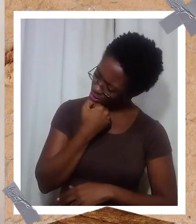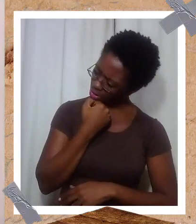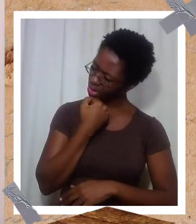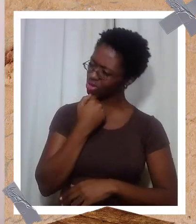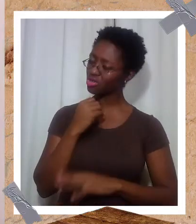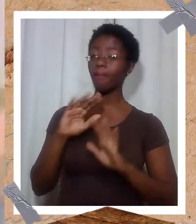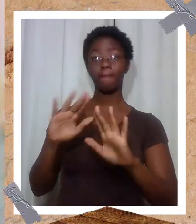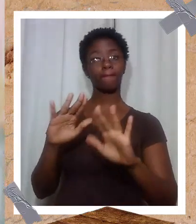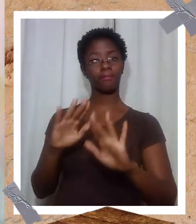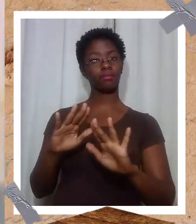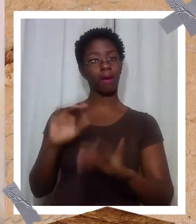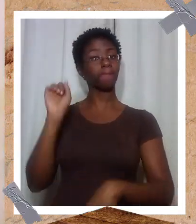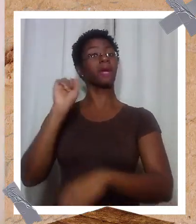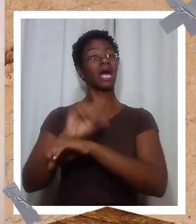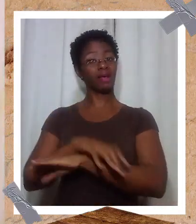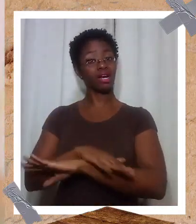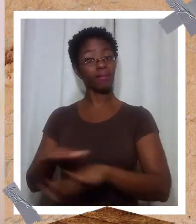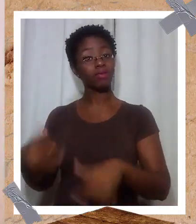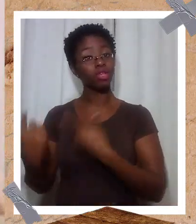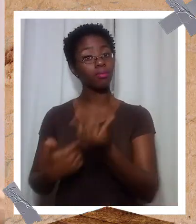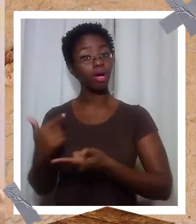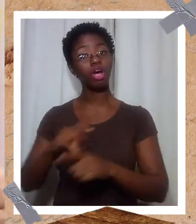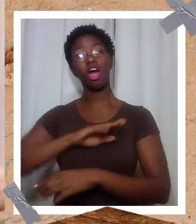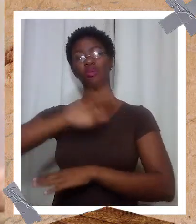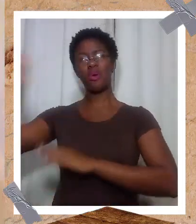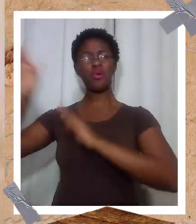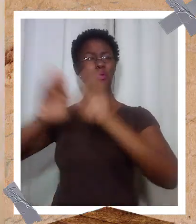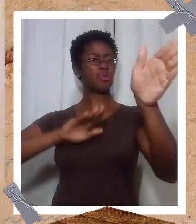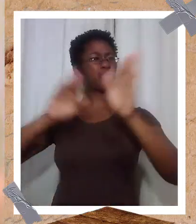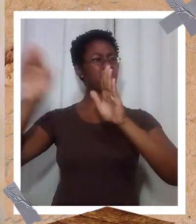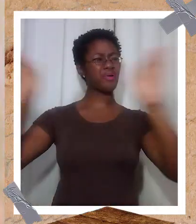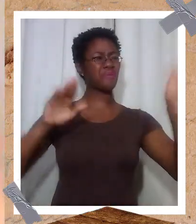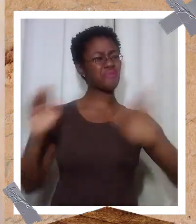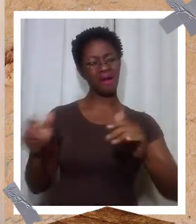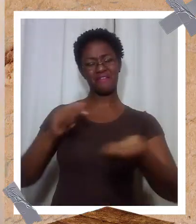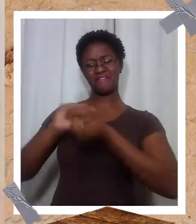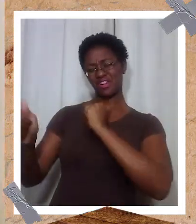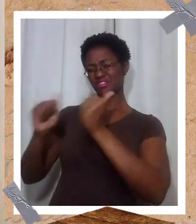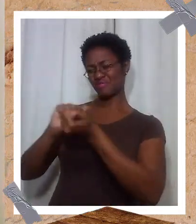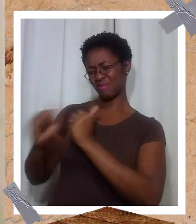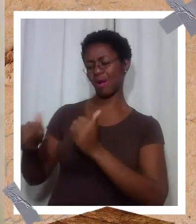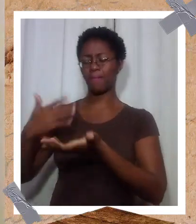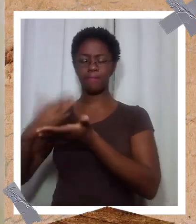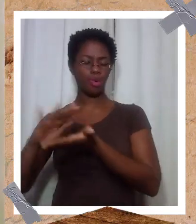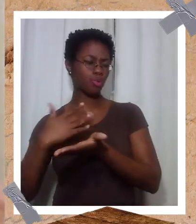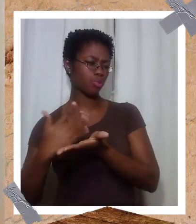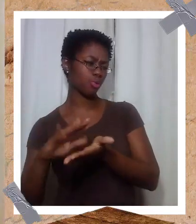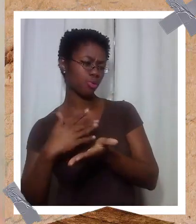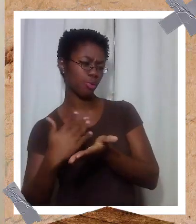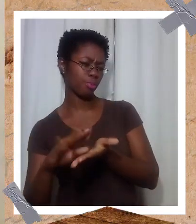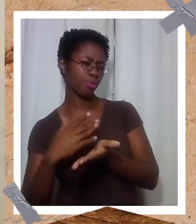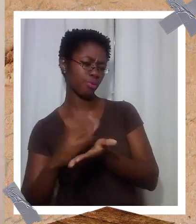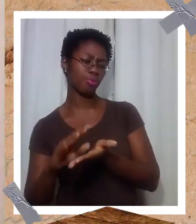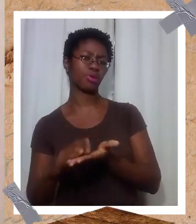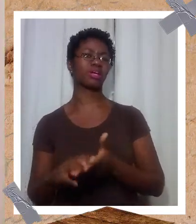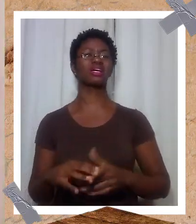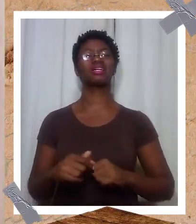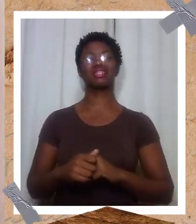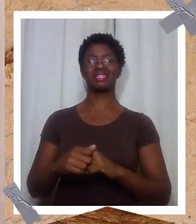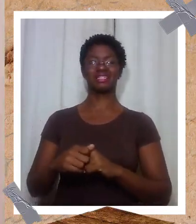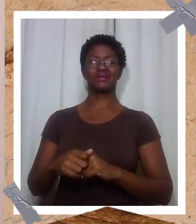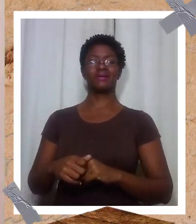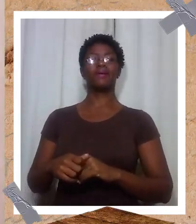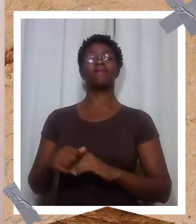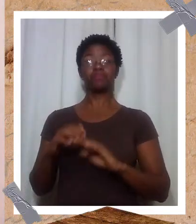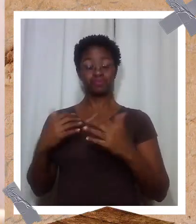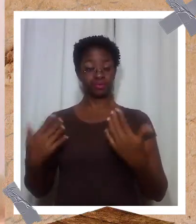íamos jogar bola, serragem contra o urubu. Era dois lugares de vazamento vou falar lixo, que as pessoas